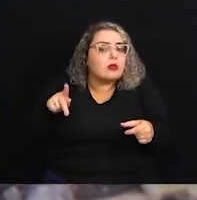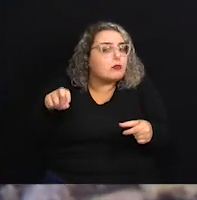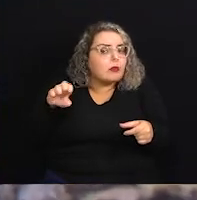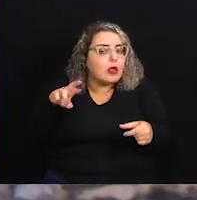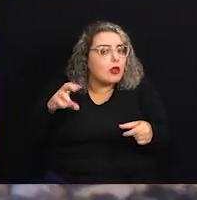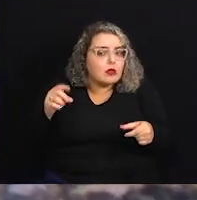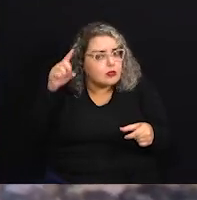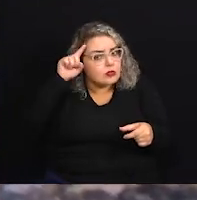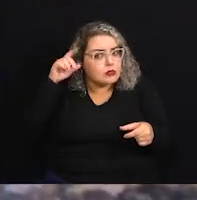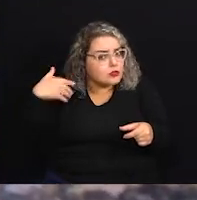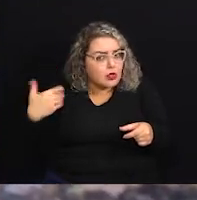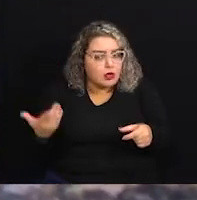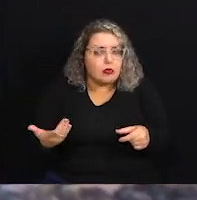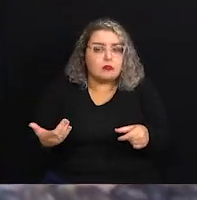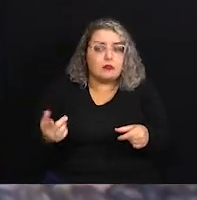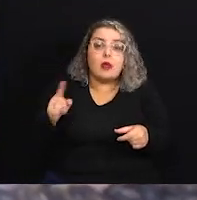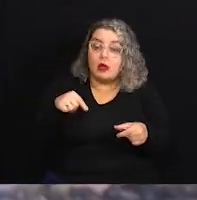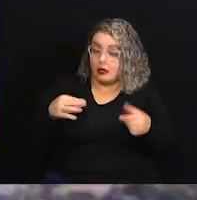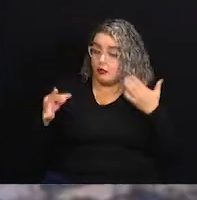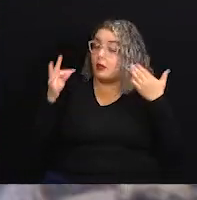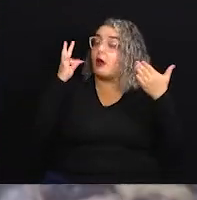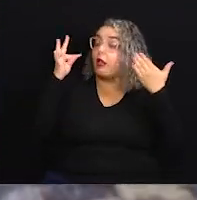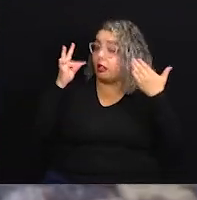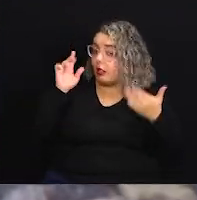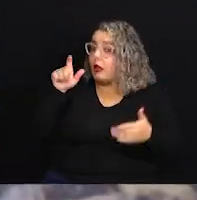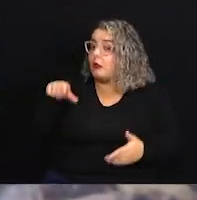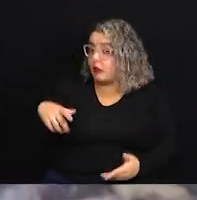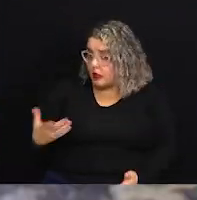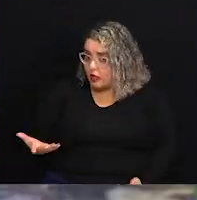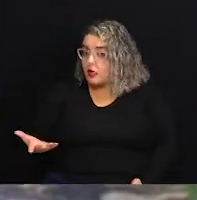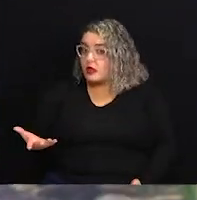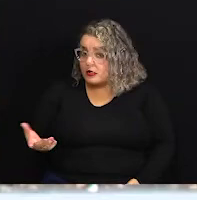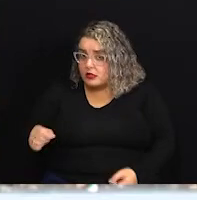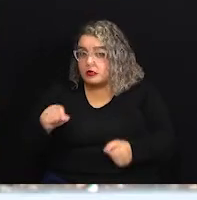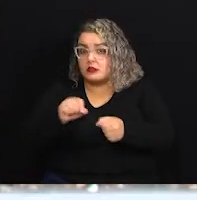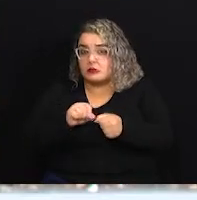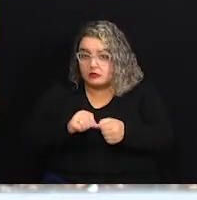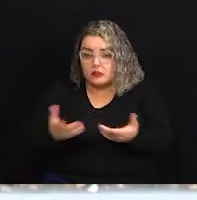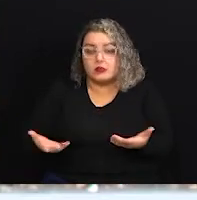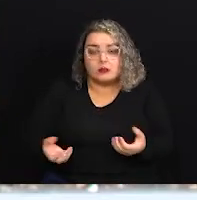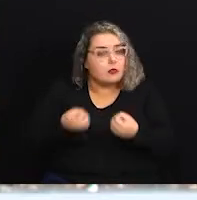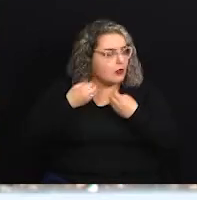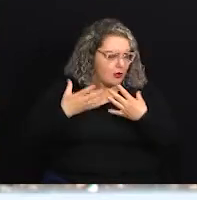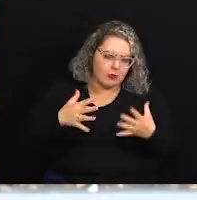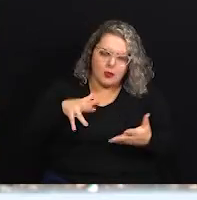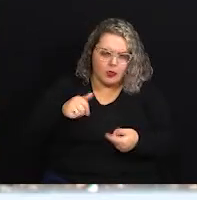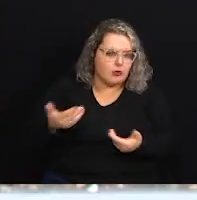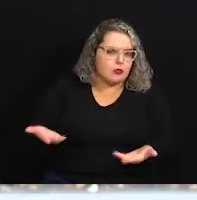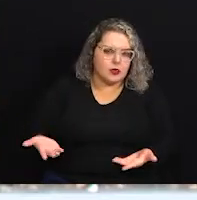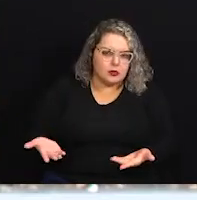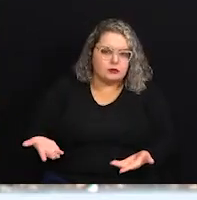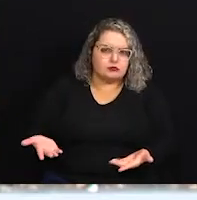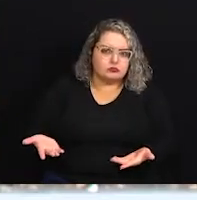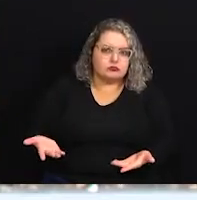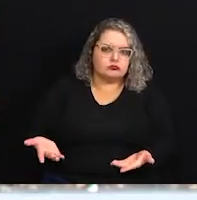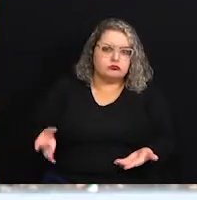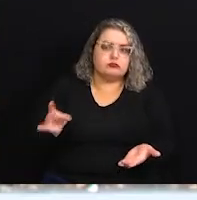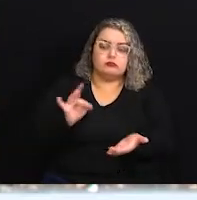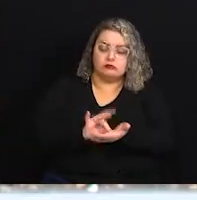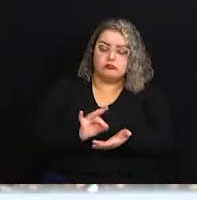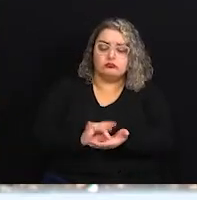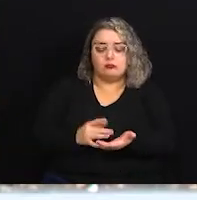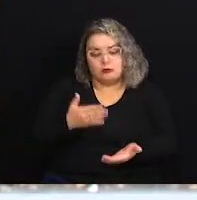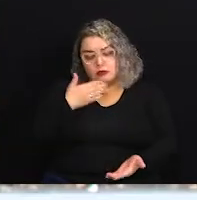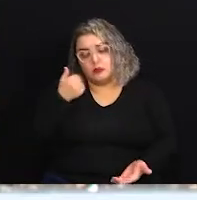dia. Isso não só é uma terapia para a pessoa que faz isso, como é bom para o planeta. Agora a gente tem que